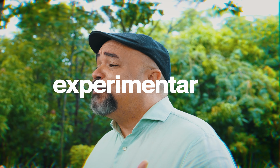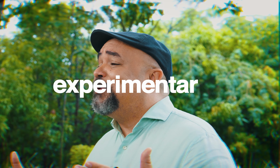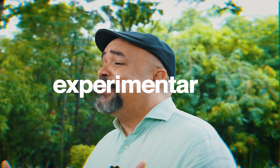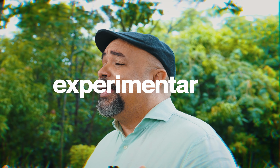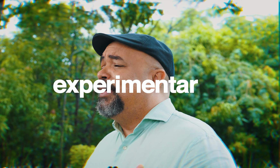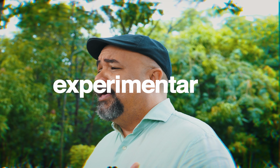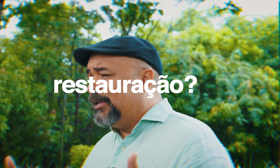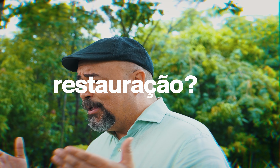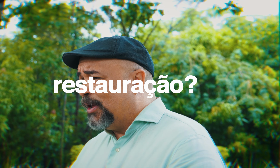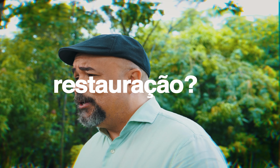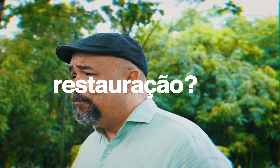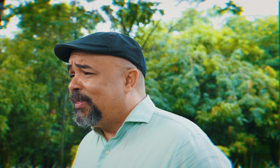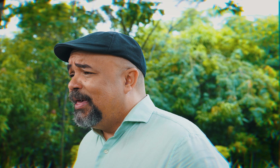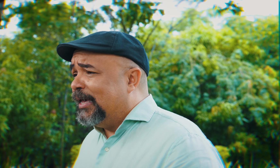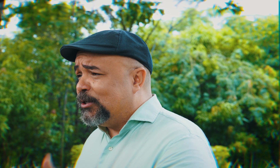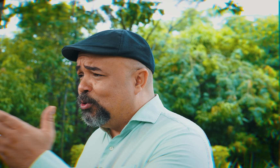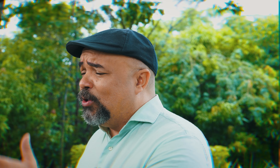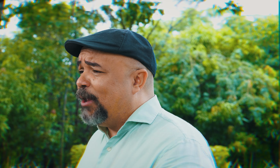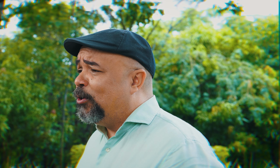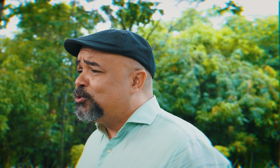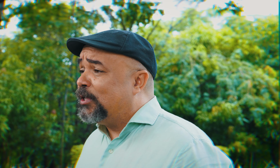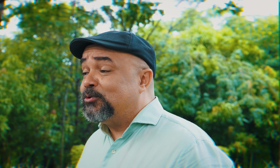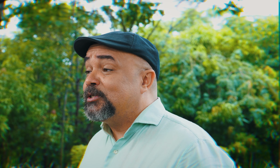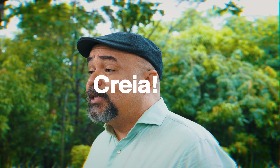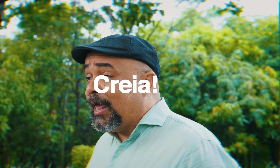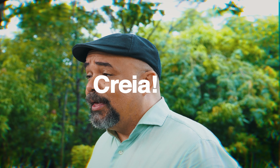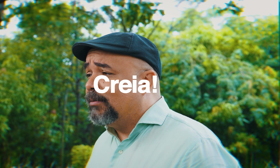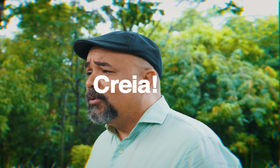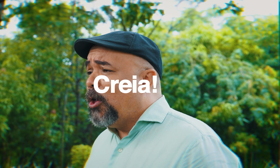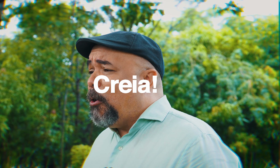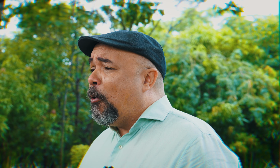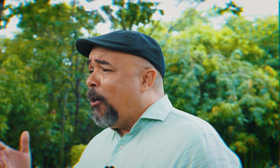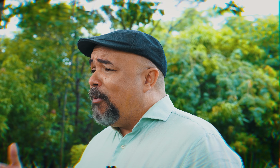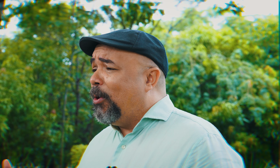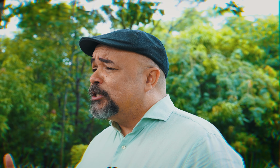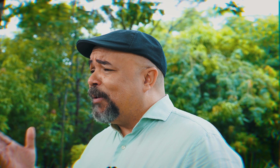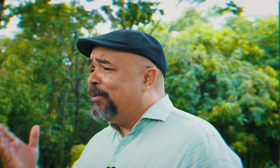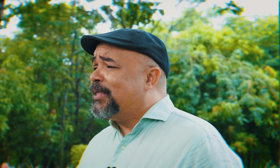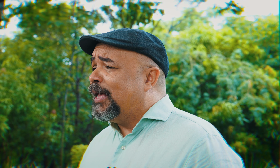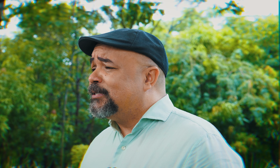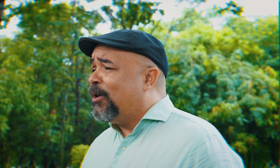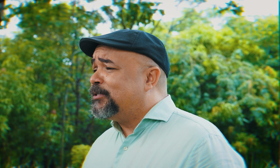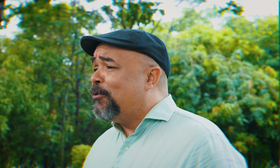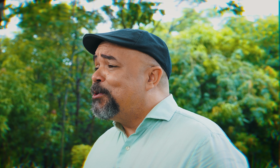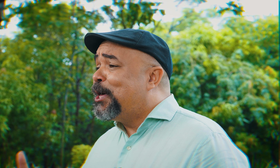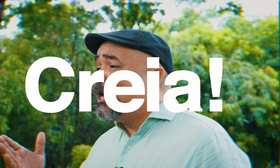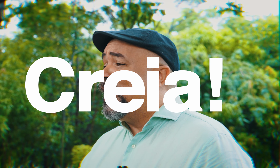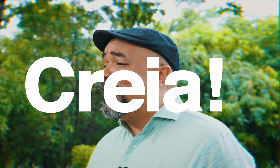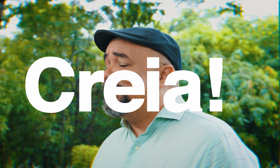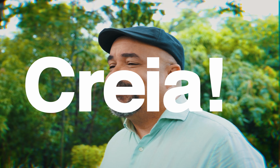como experimentar restauração? Em segundo lugar, o nosso texto diz, creia. Como experimentar a